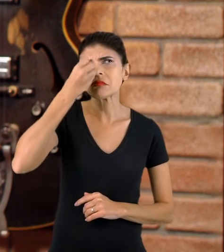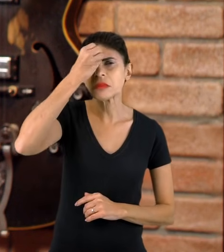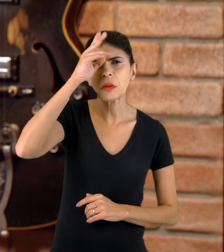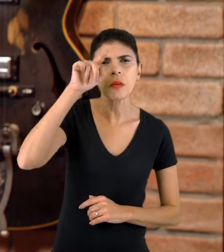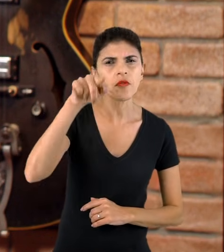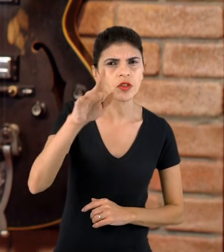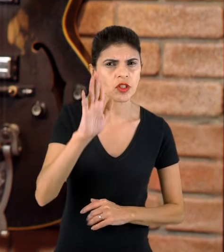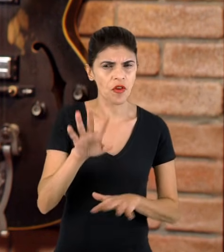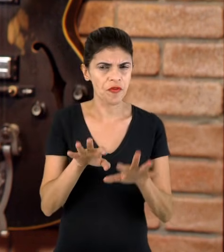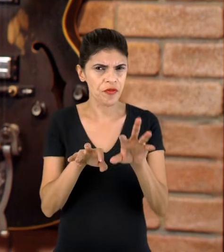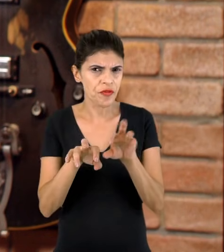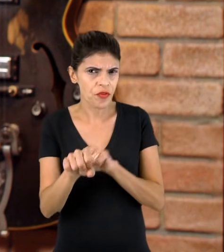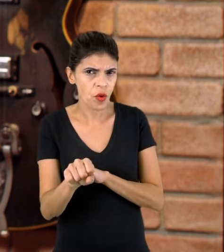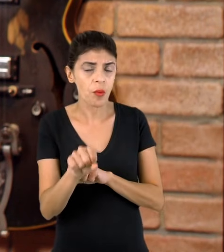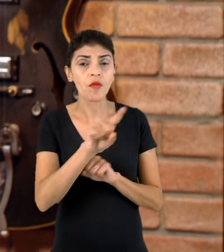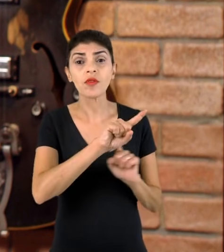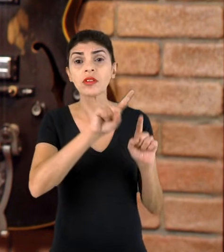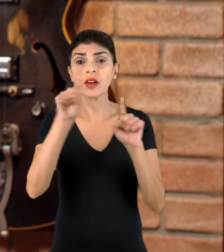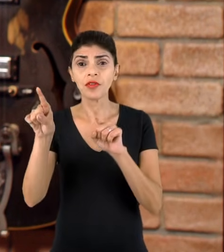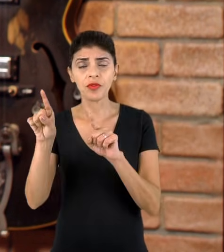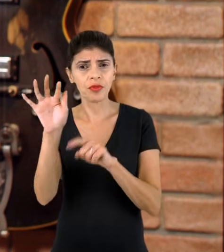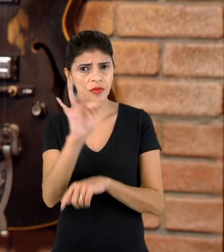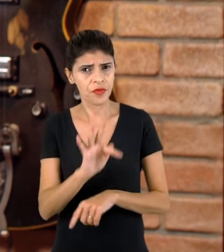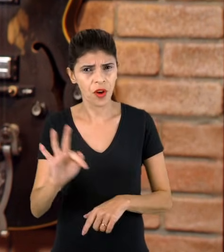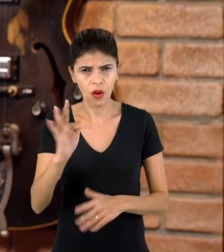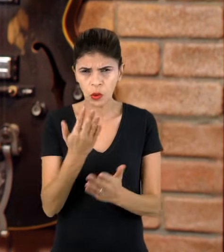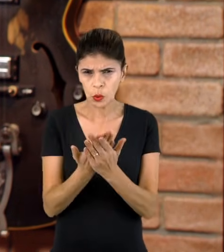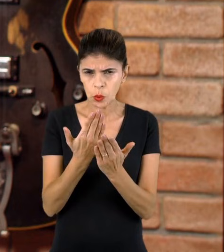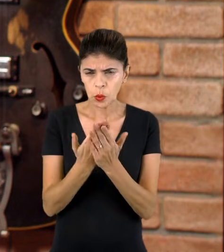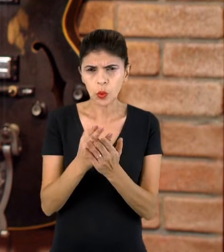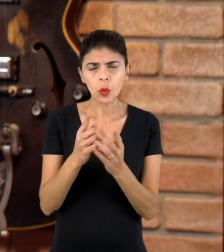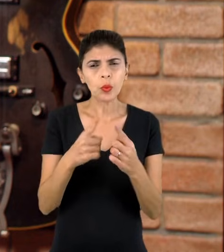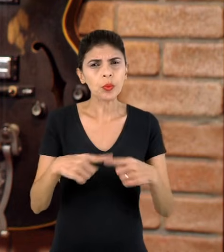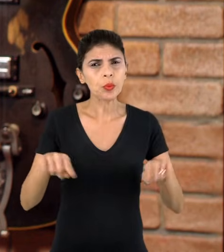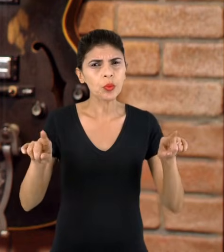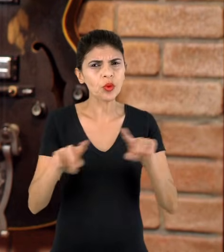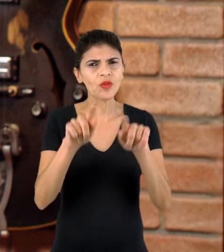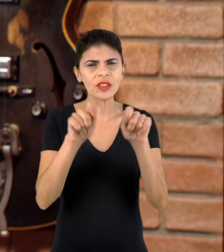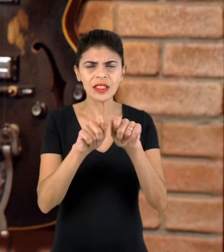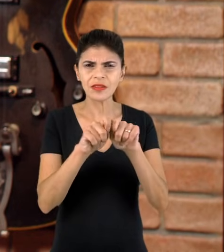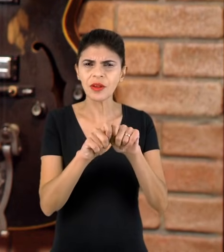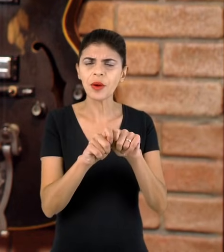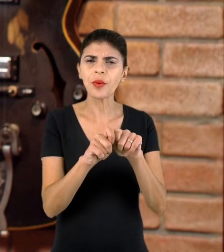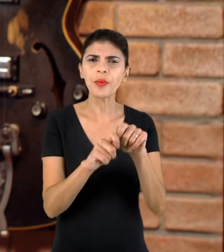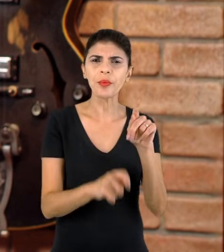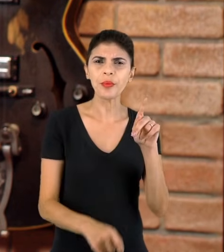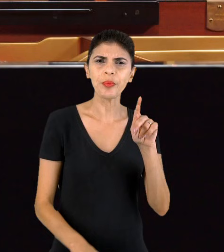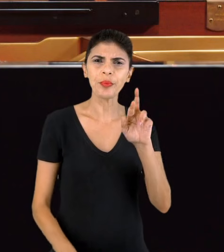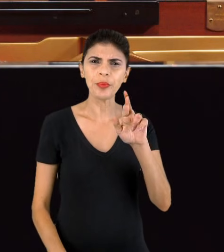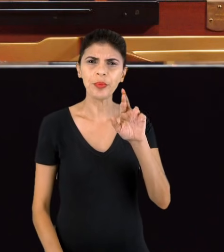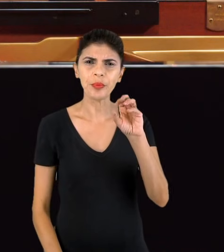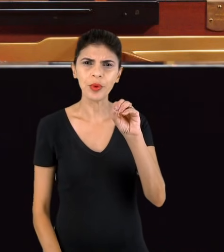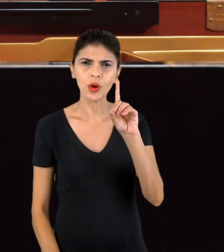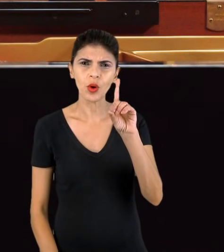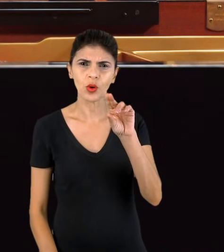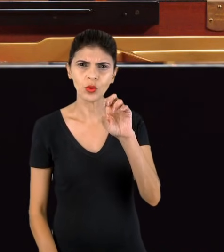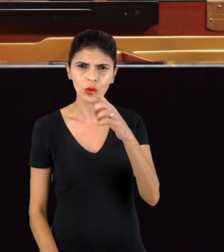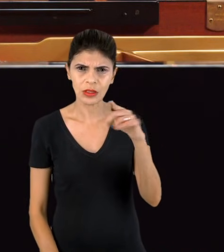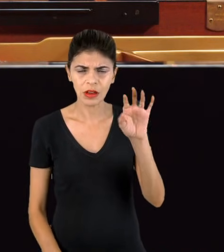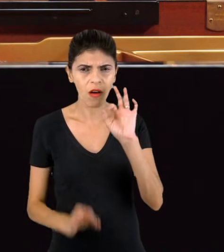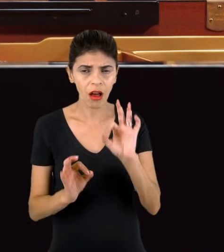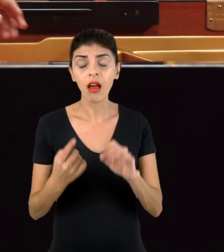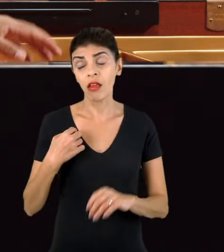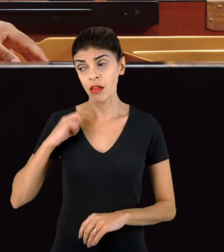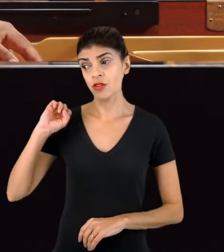eu não sei se você chegou a se formar ou não, mas quando você foi para a faculdade, você não foi fazer música, você foi fazer produção fonográfica. Eu já tocava,